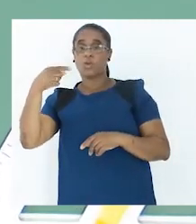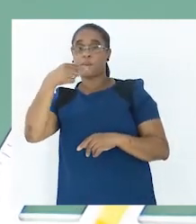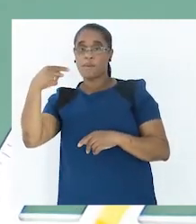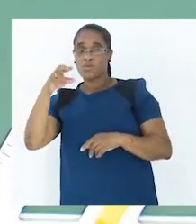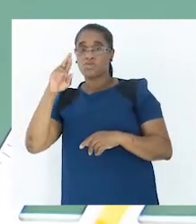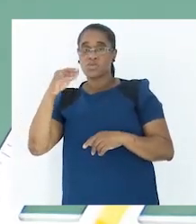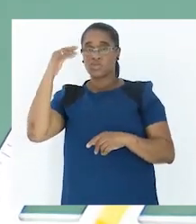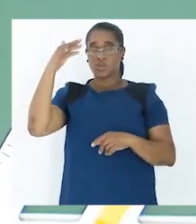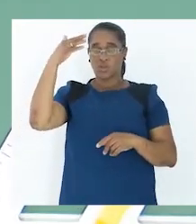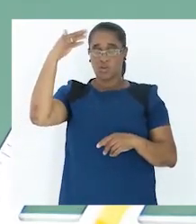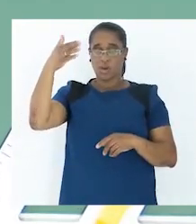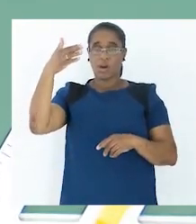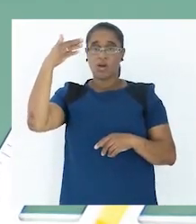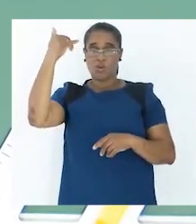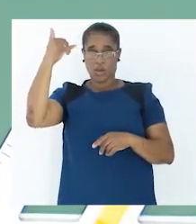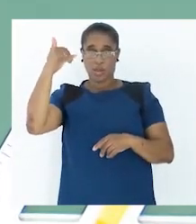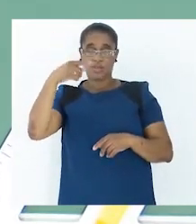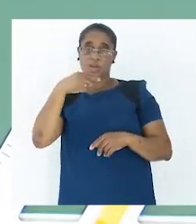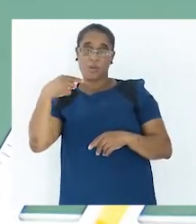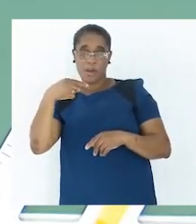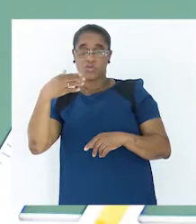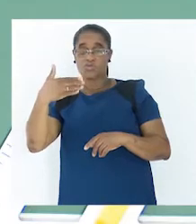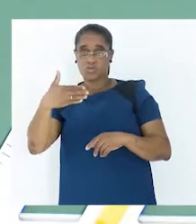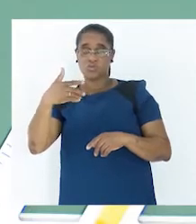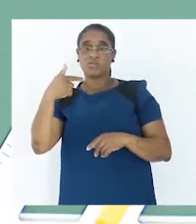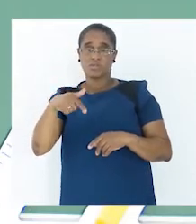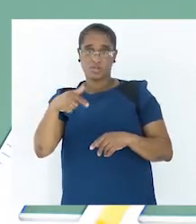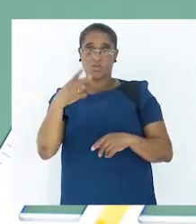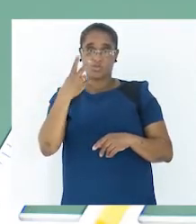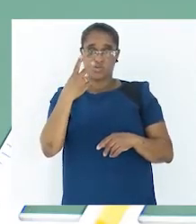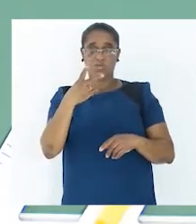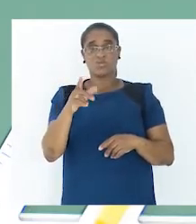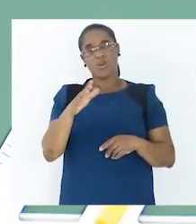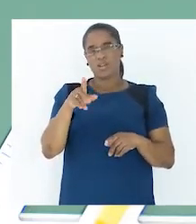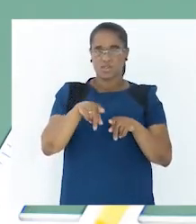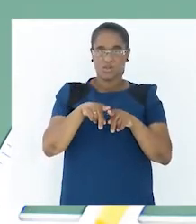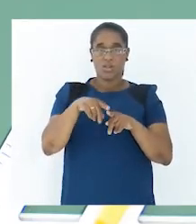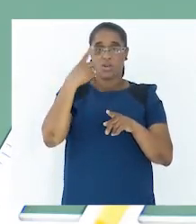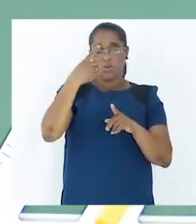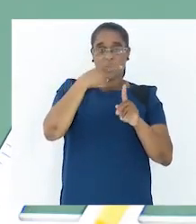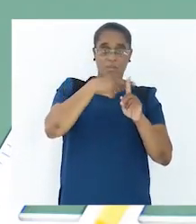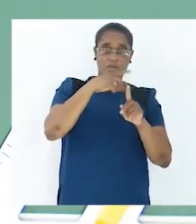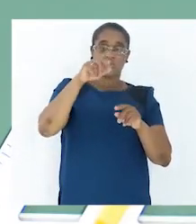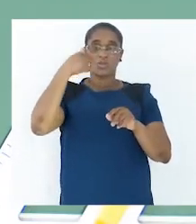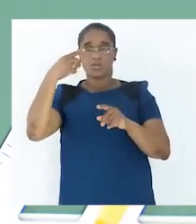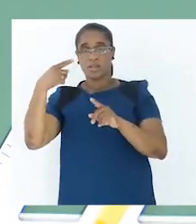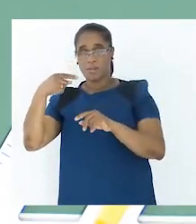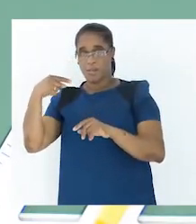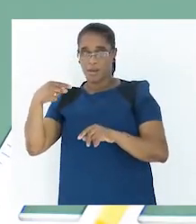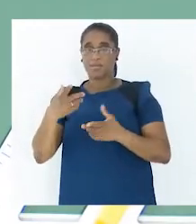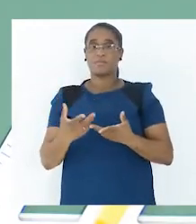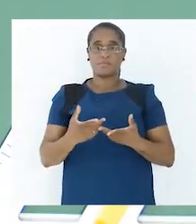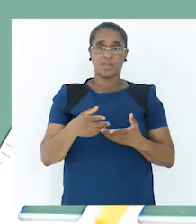quadrado é o menos 1. Por isso estamos com dois termos simétricos. Os termos simétricos, quando somados,